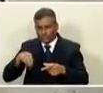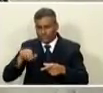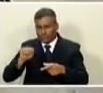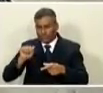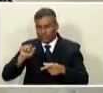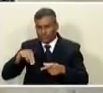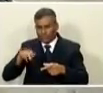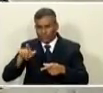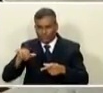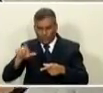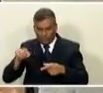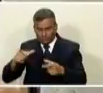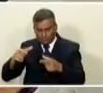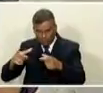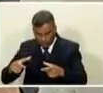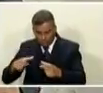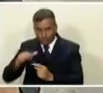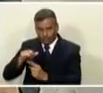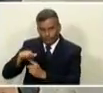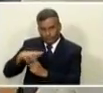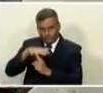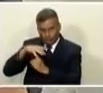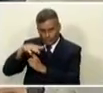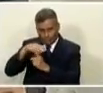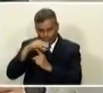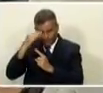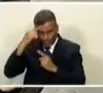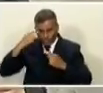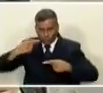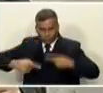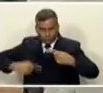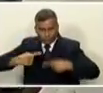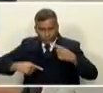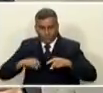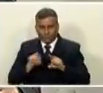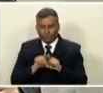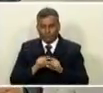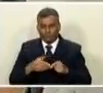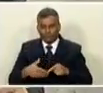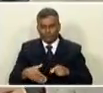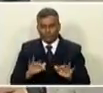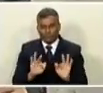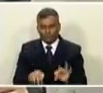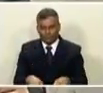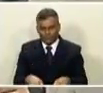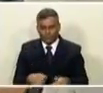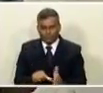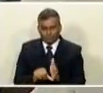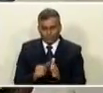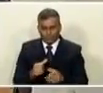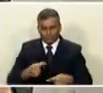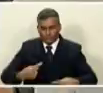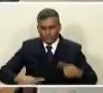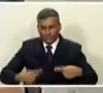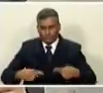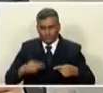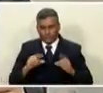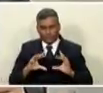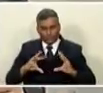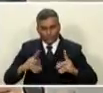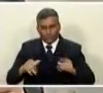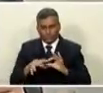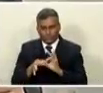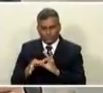meio ambientes. E agora chegou no final, pelo menos dos primeiros debates, onde as pessoas,